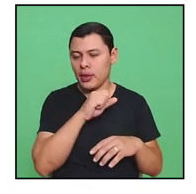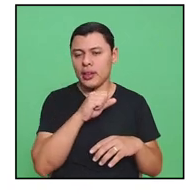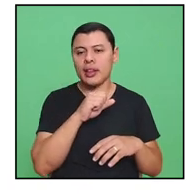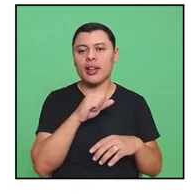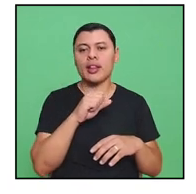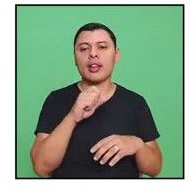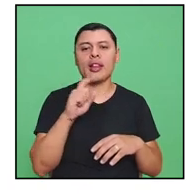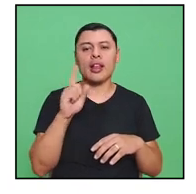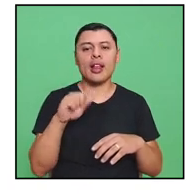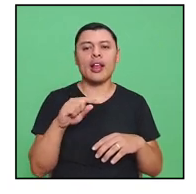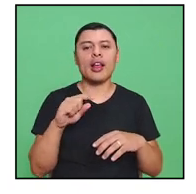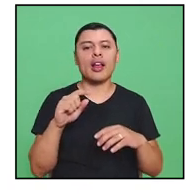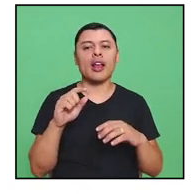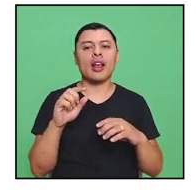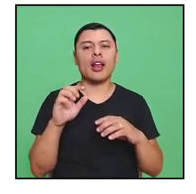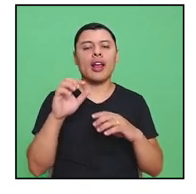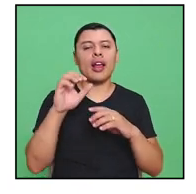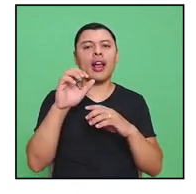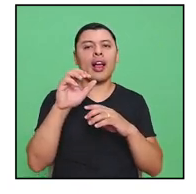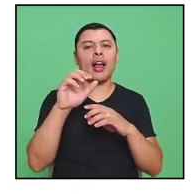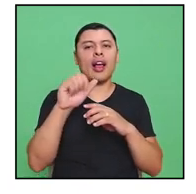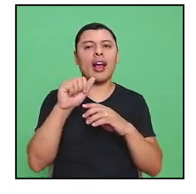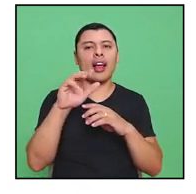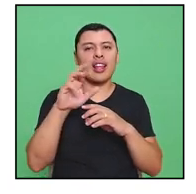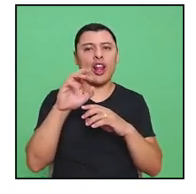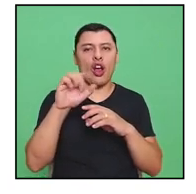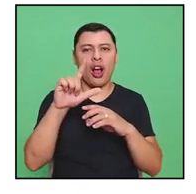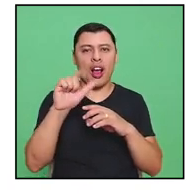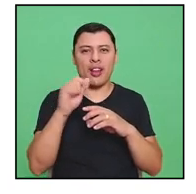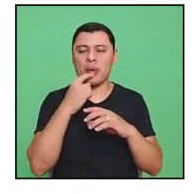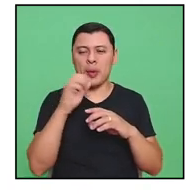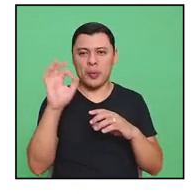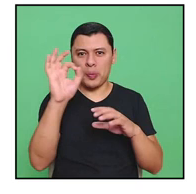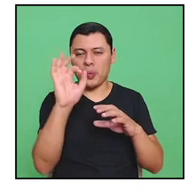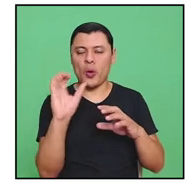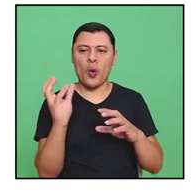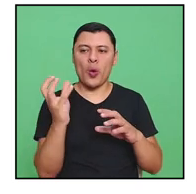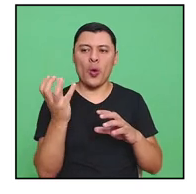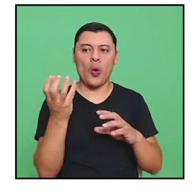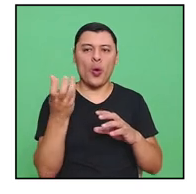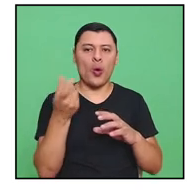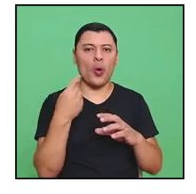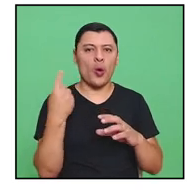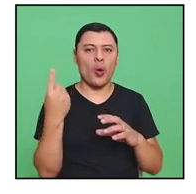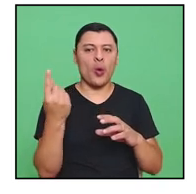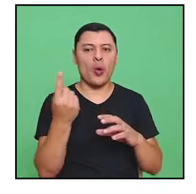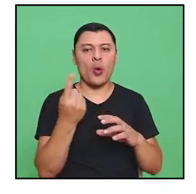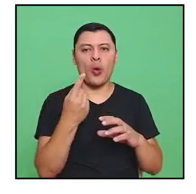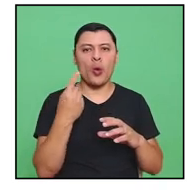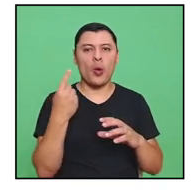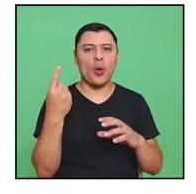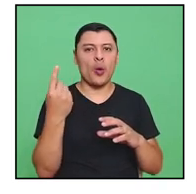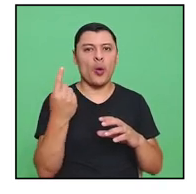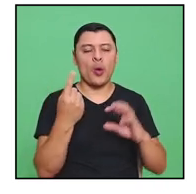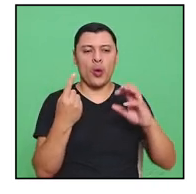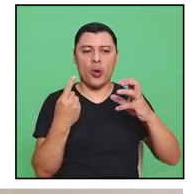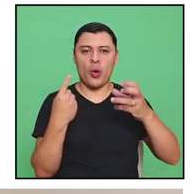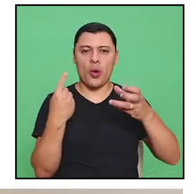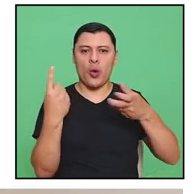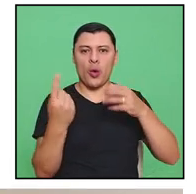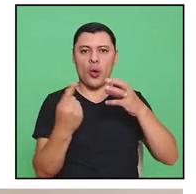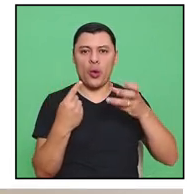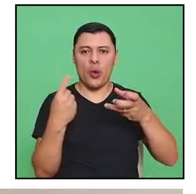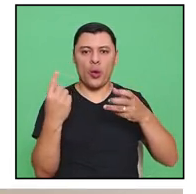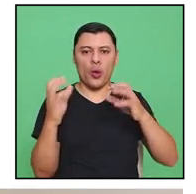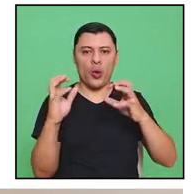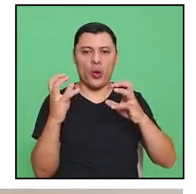De uma acerola rodante que fica ali na tela, um loop. E o